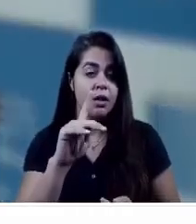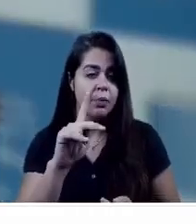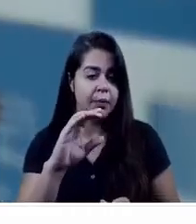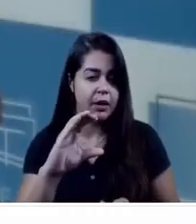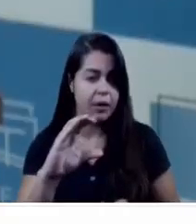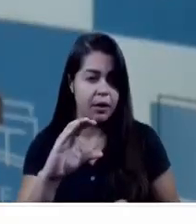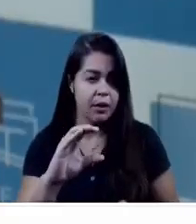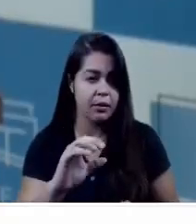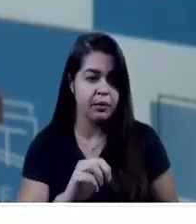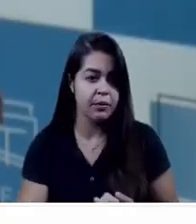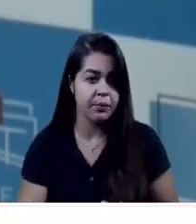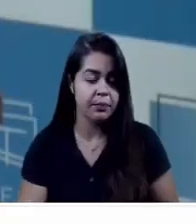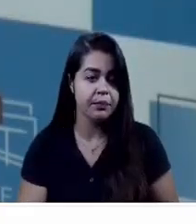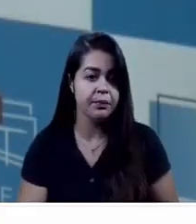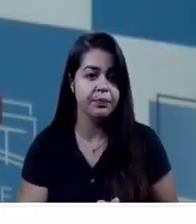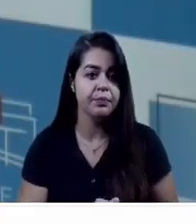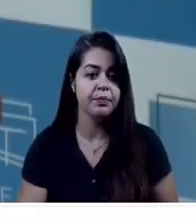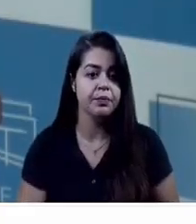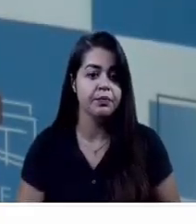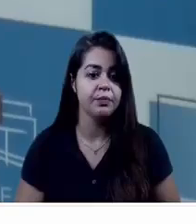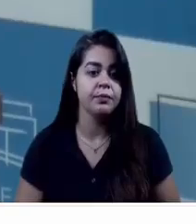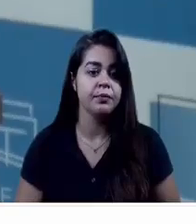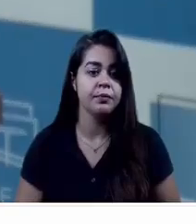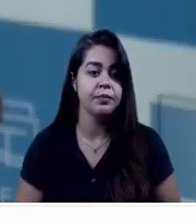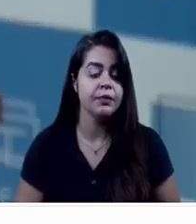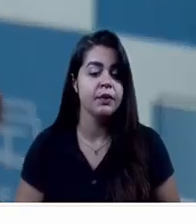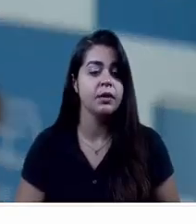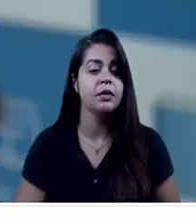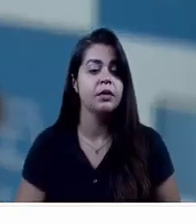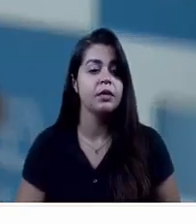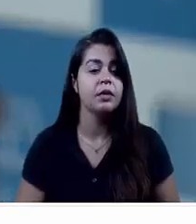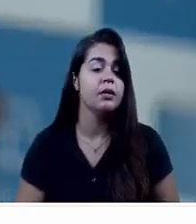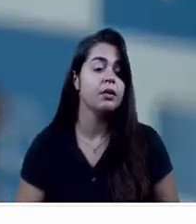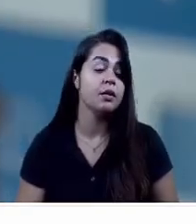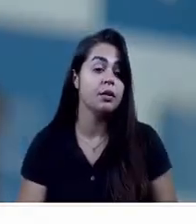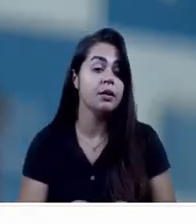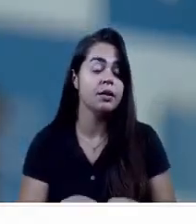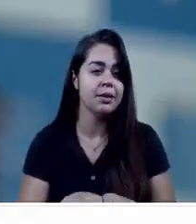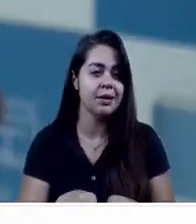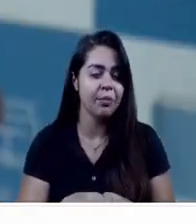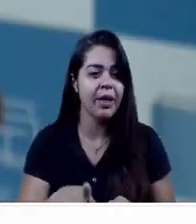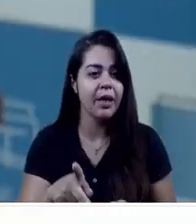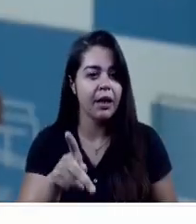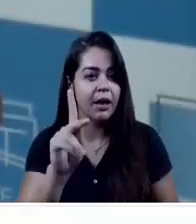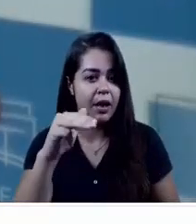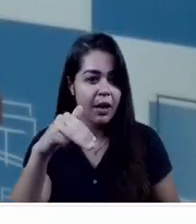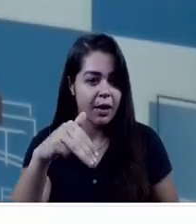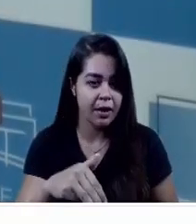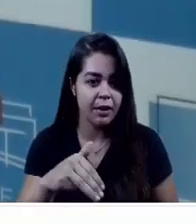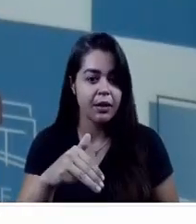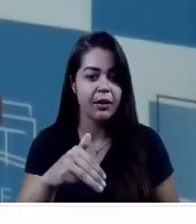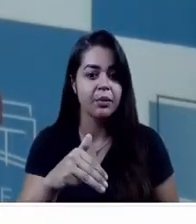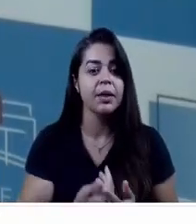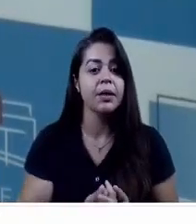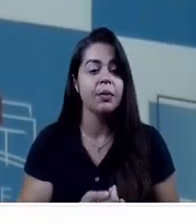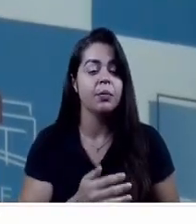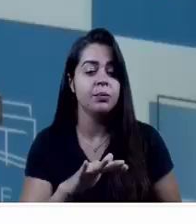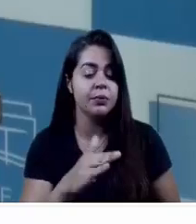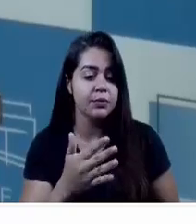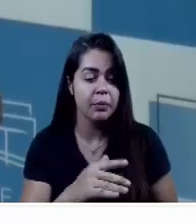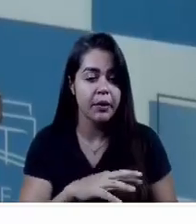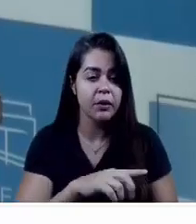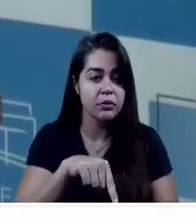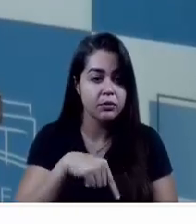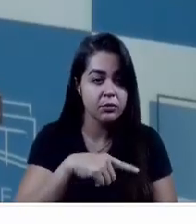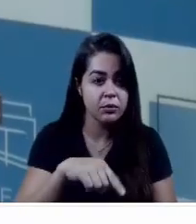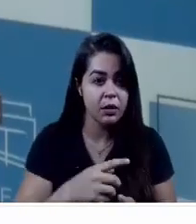rodado, não fecha a conta por causa disso também, porque aí os pagantes também não querem usar. compensa muito mais, às vezes, juntar 2, 3 pessoas